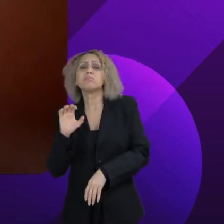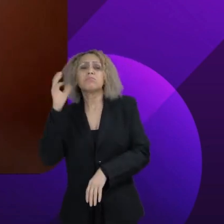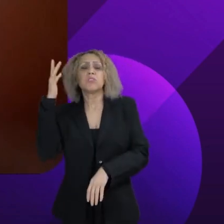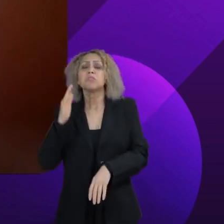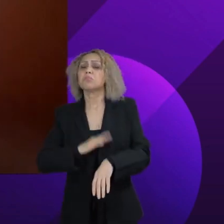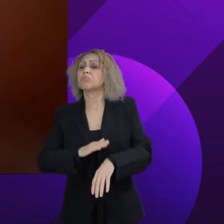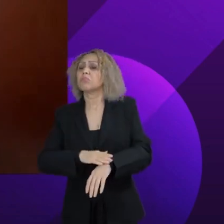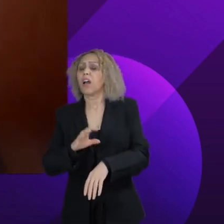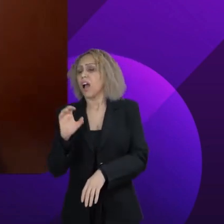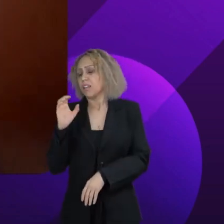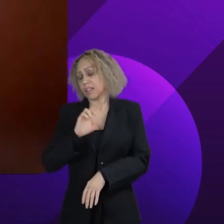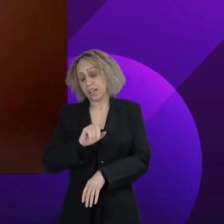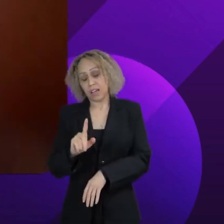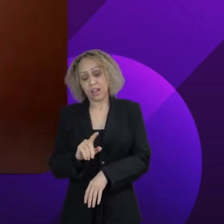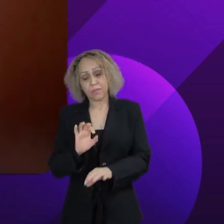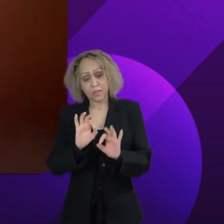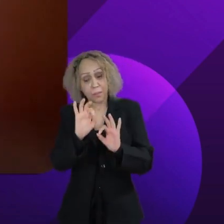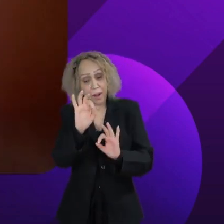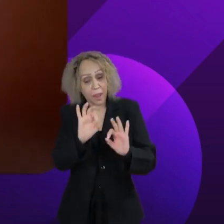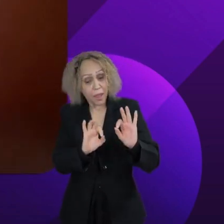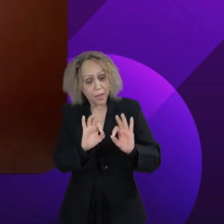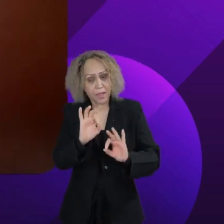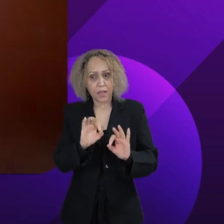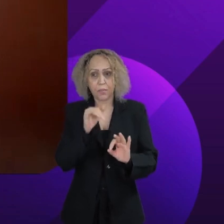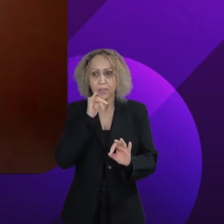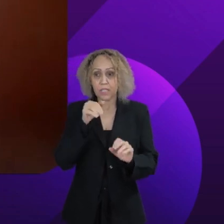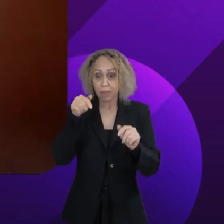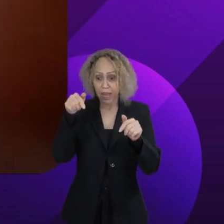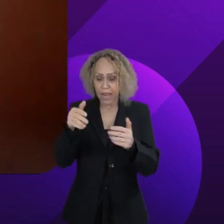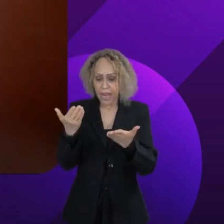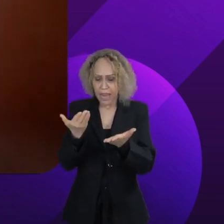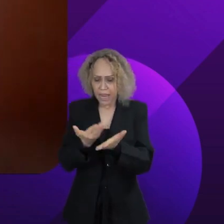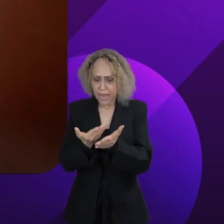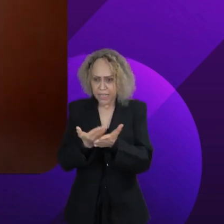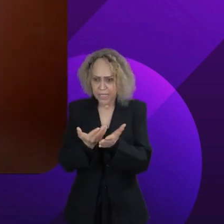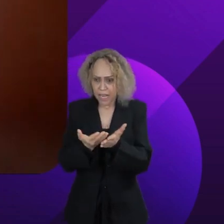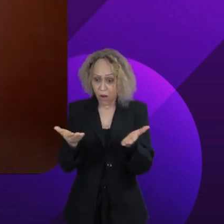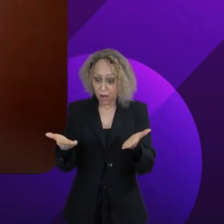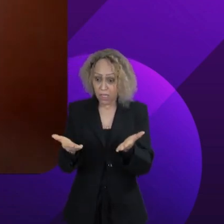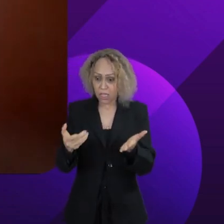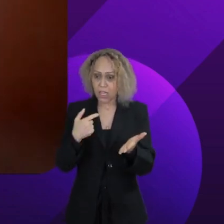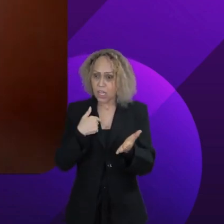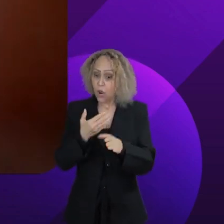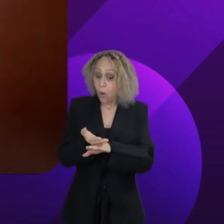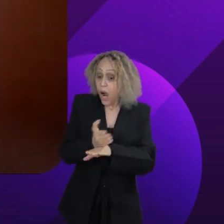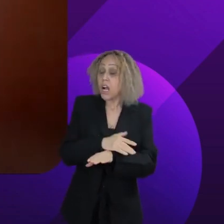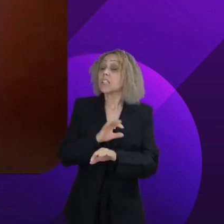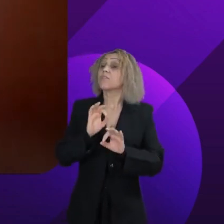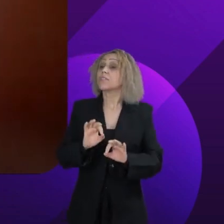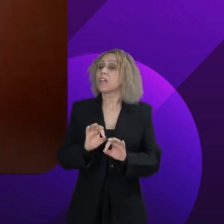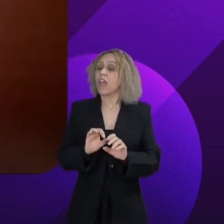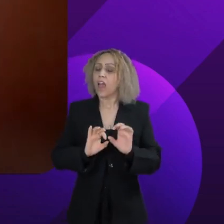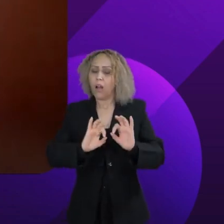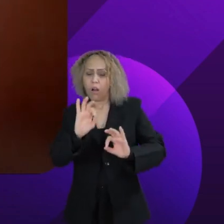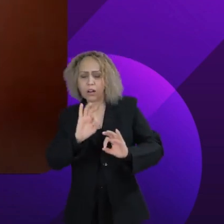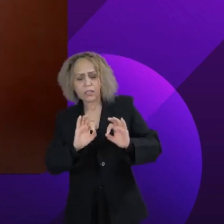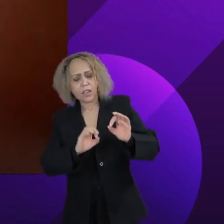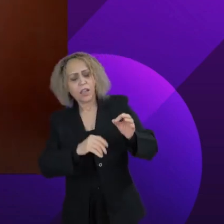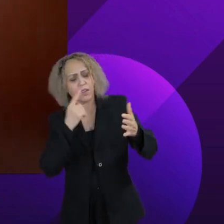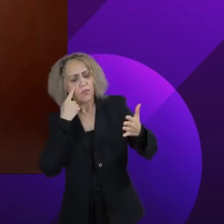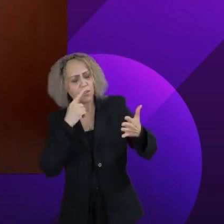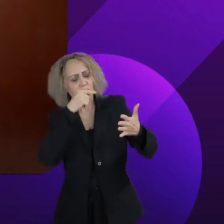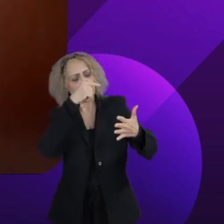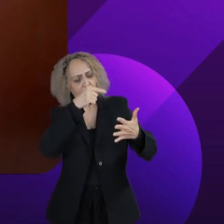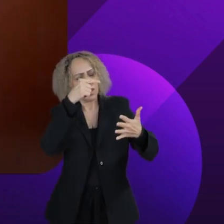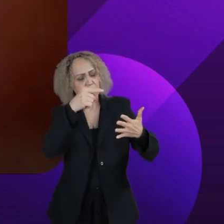participando de uma aula que eu me organizei, elaborei pontos que eu gostaria de falar, nós também temos que preparar e nos